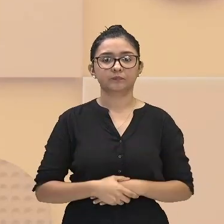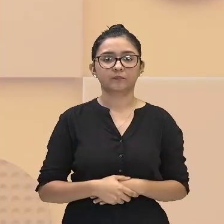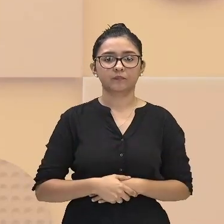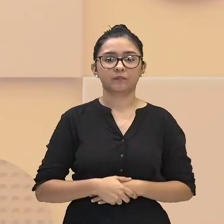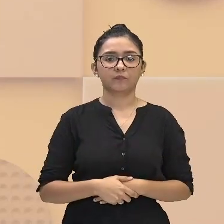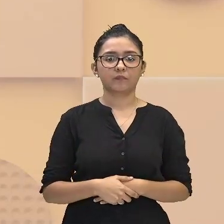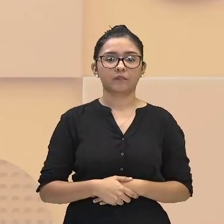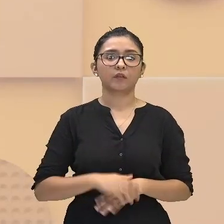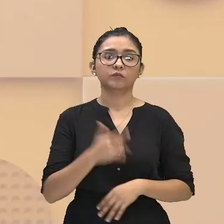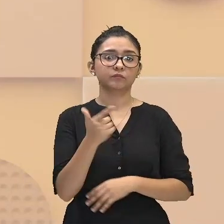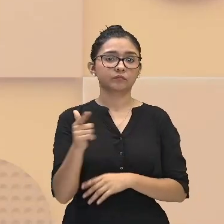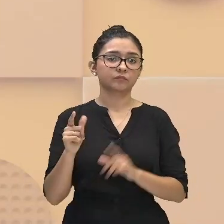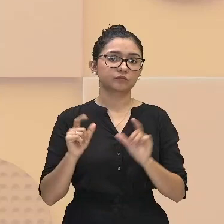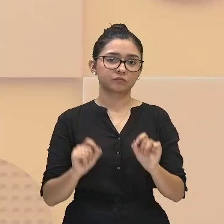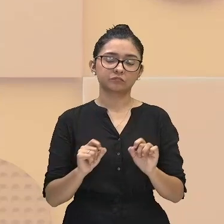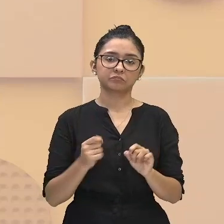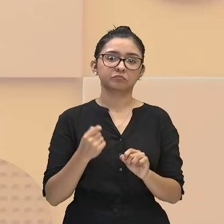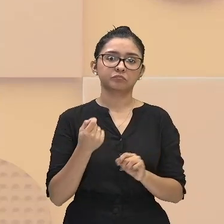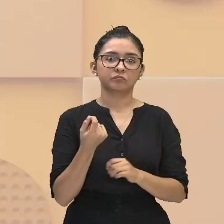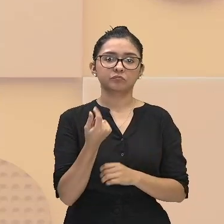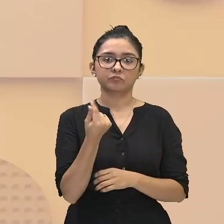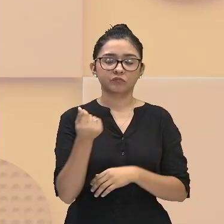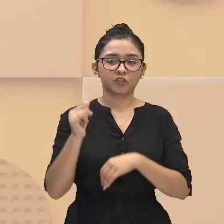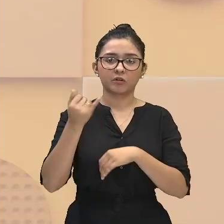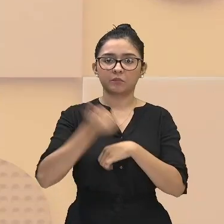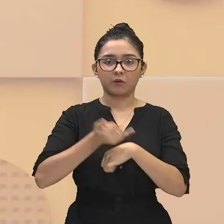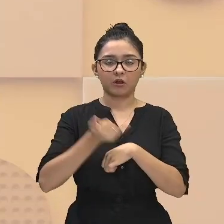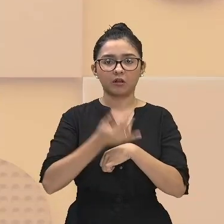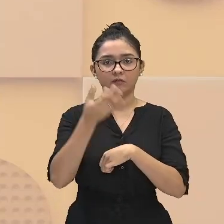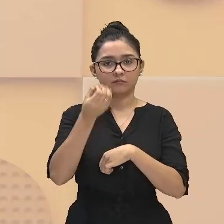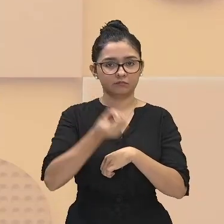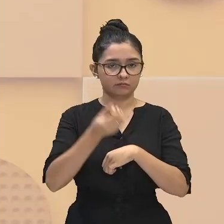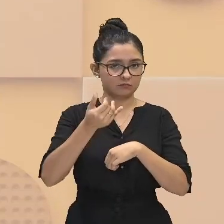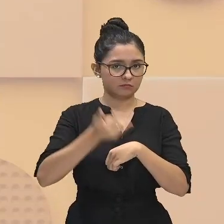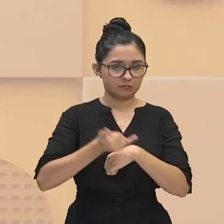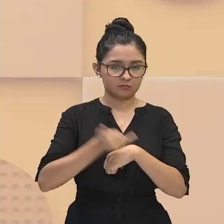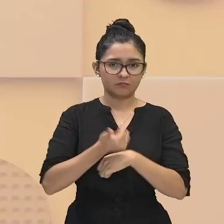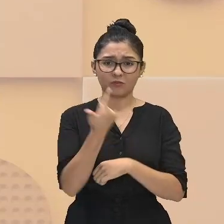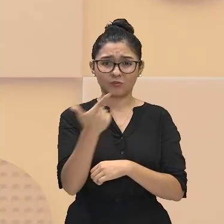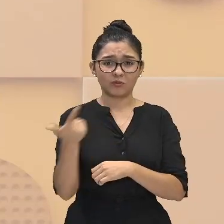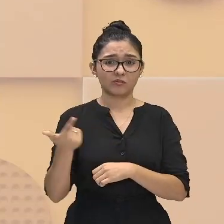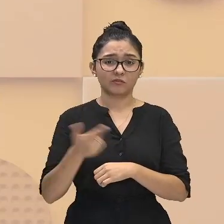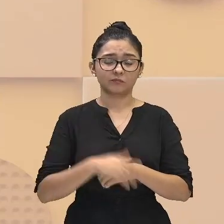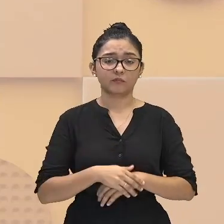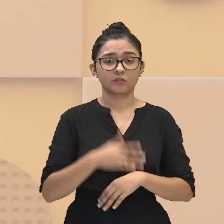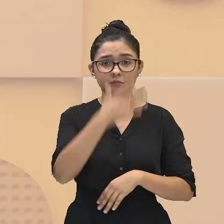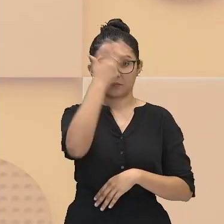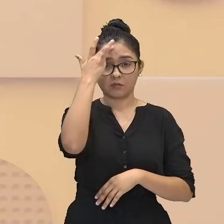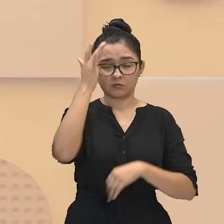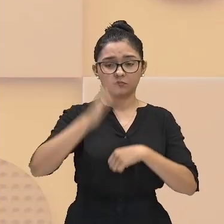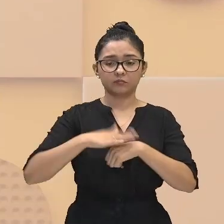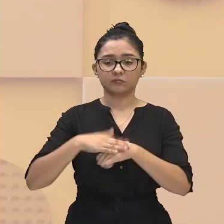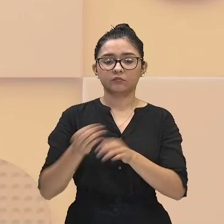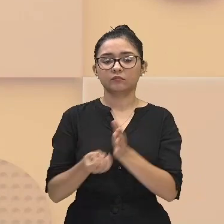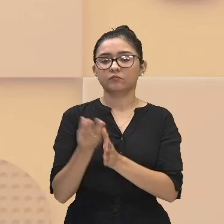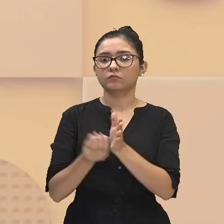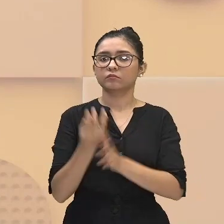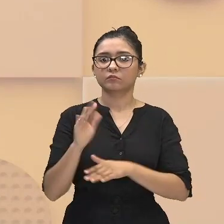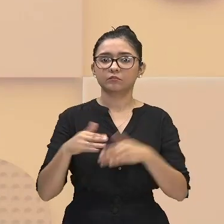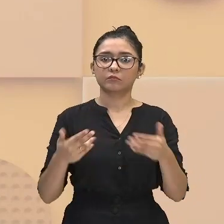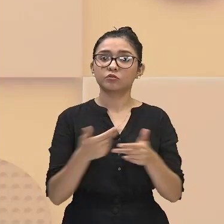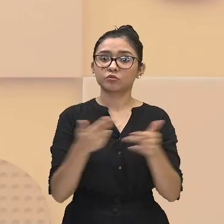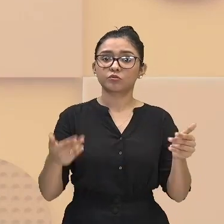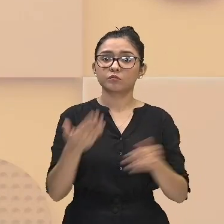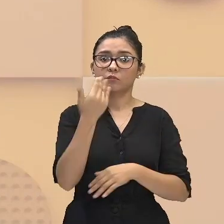amonetária. Não havia quase circulação de moedas. Então, as pessoas produziam aquilo que elas necessitavam para